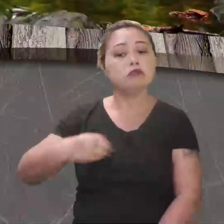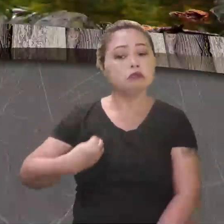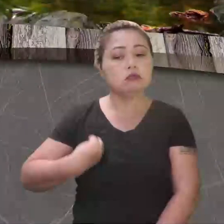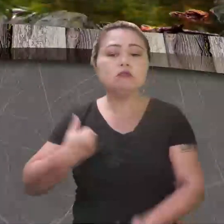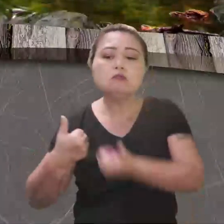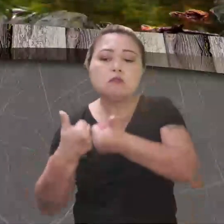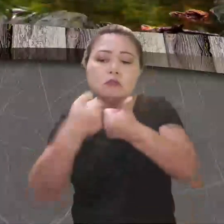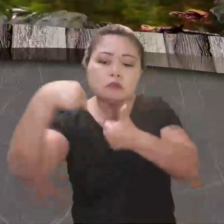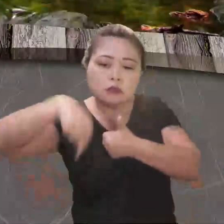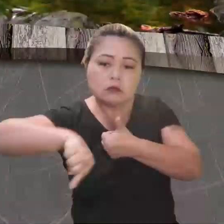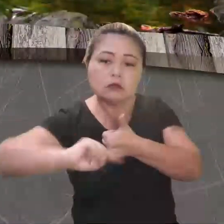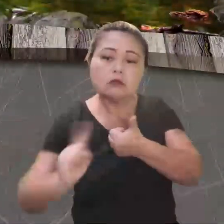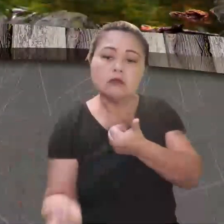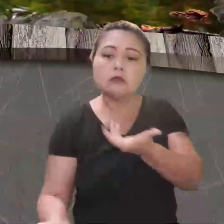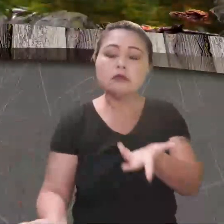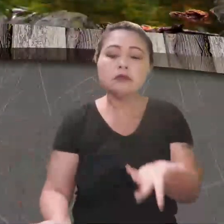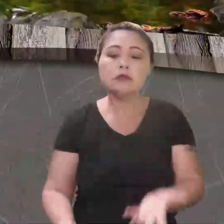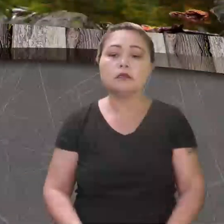aqui pertinho.